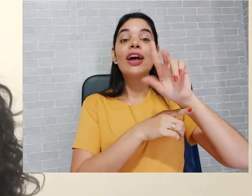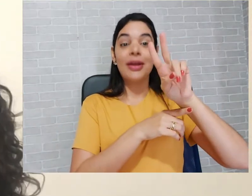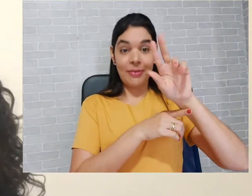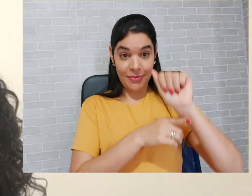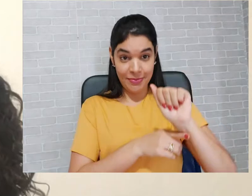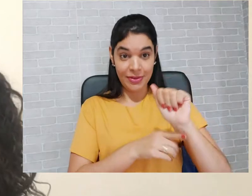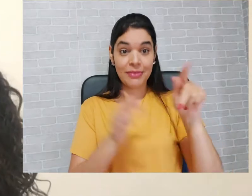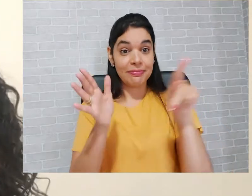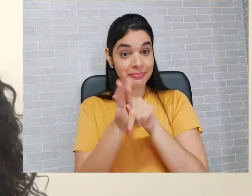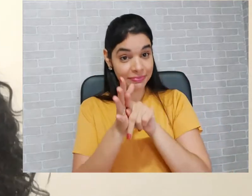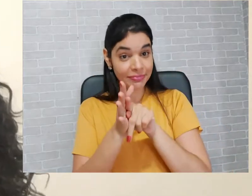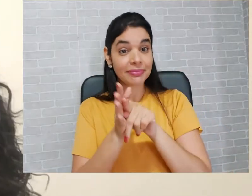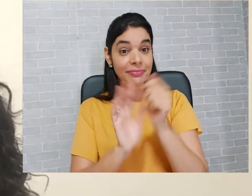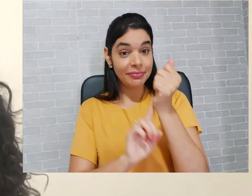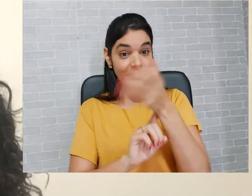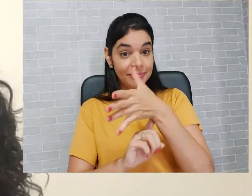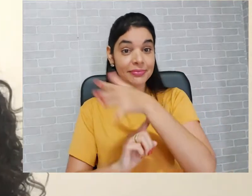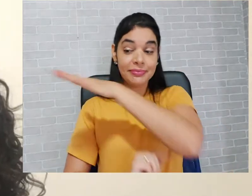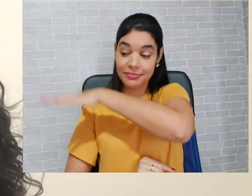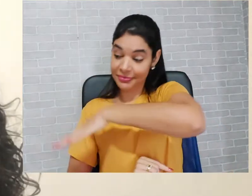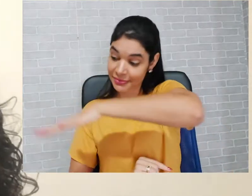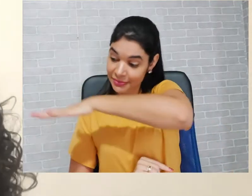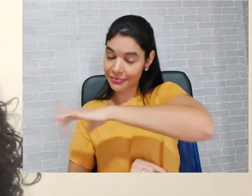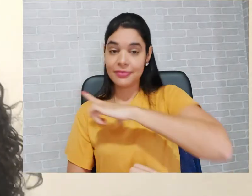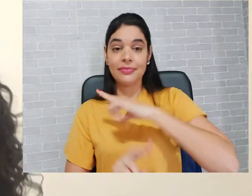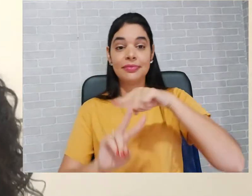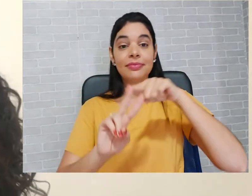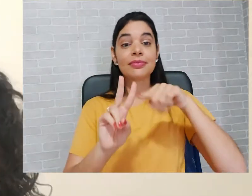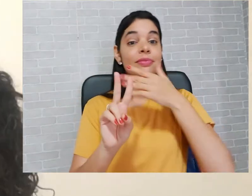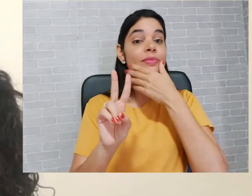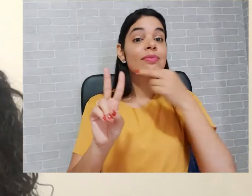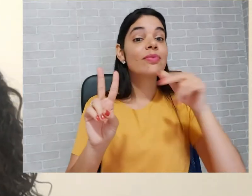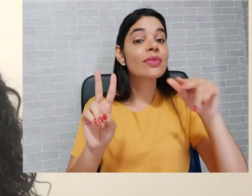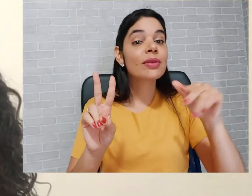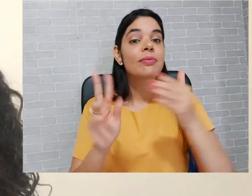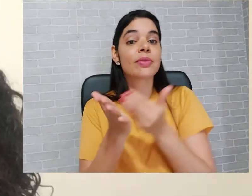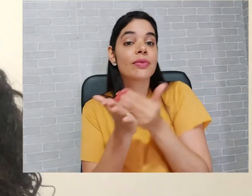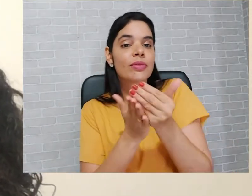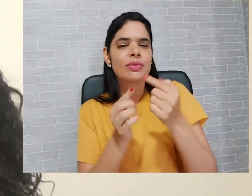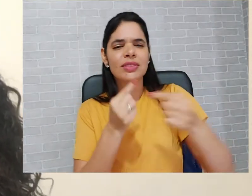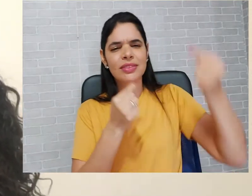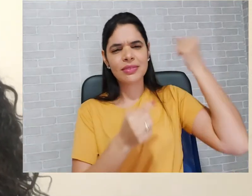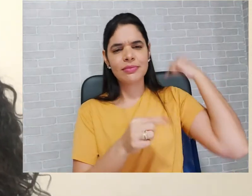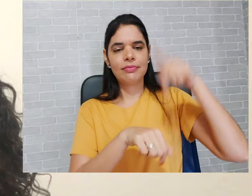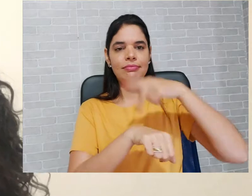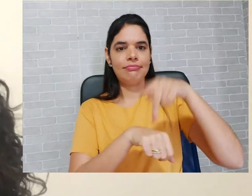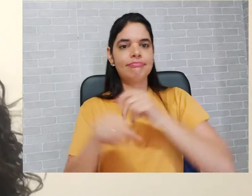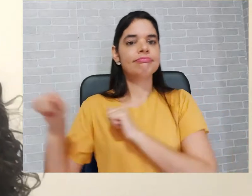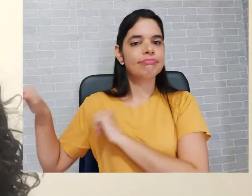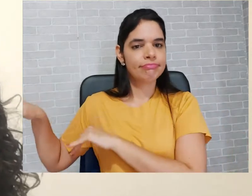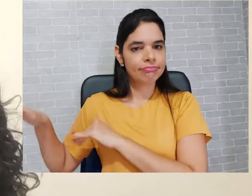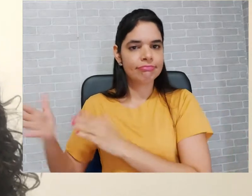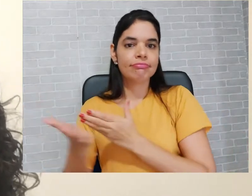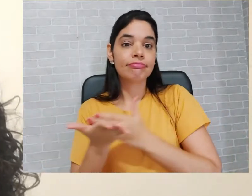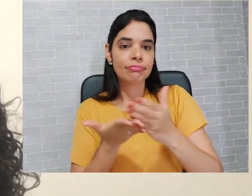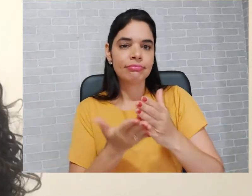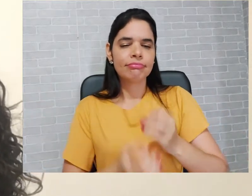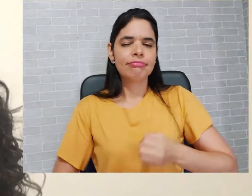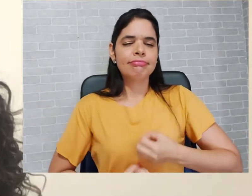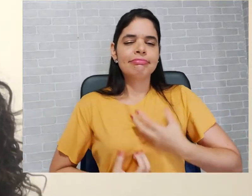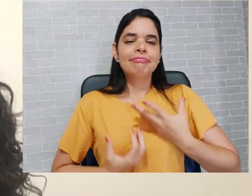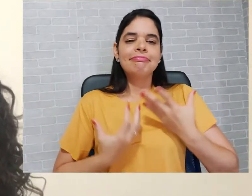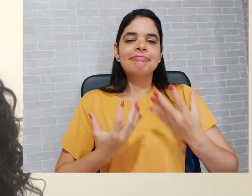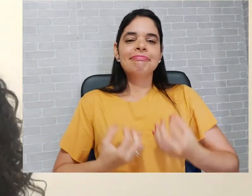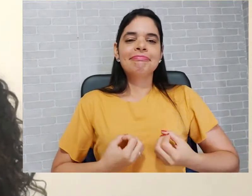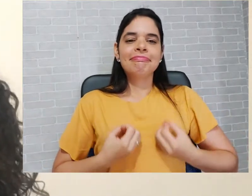Alfred e Auguste de Saint-Quentin, né? Foram os que começaram a trabalhar com fábulas na Guiana Francesa. E eles